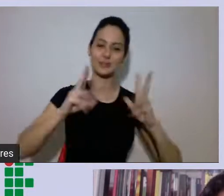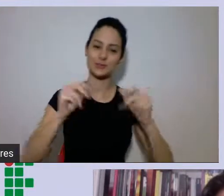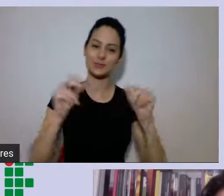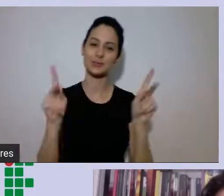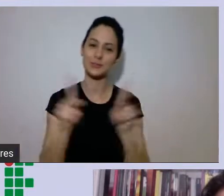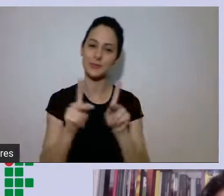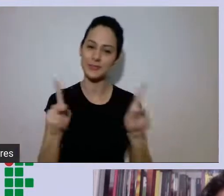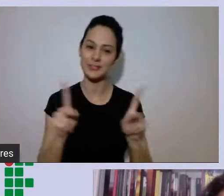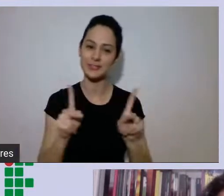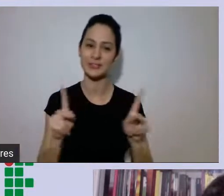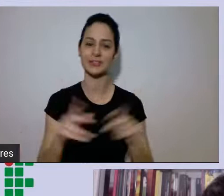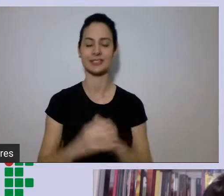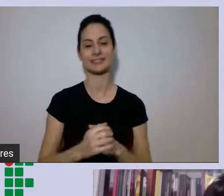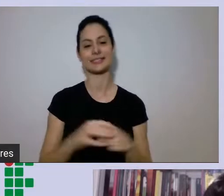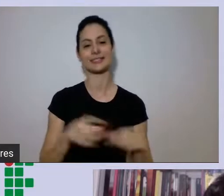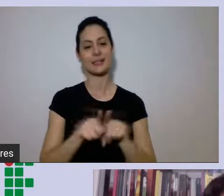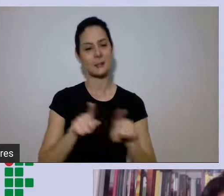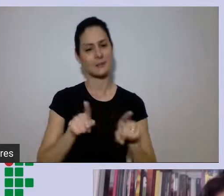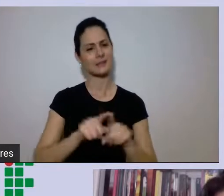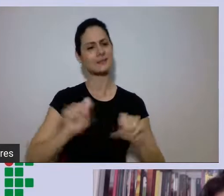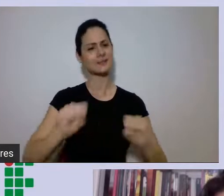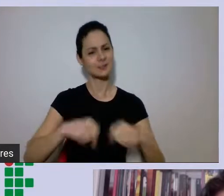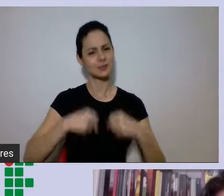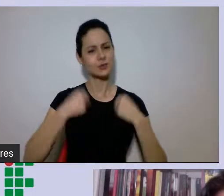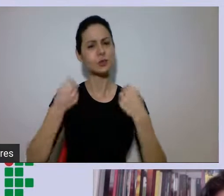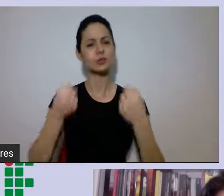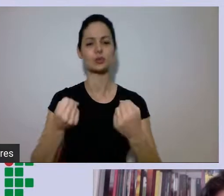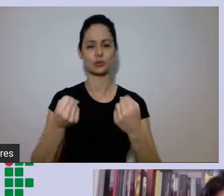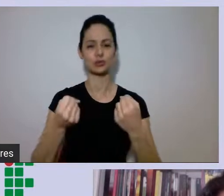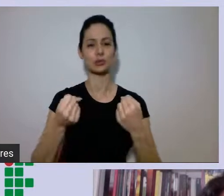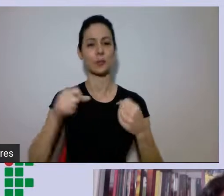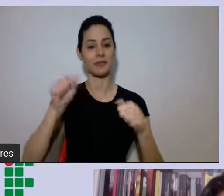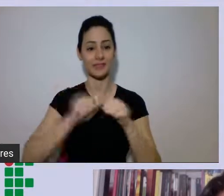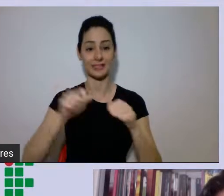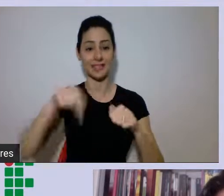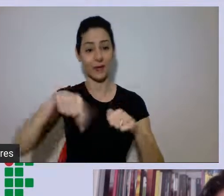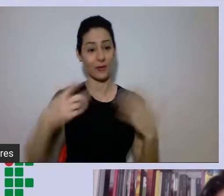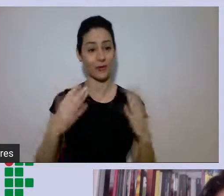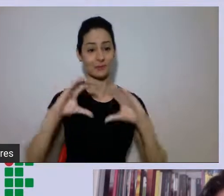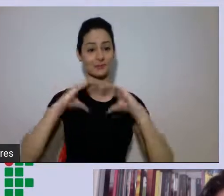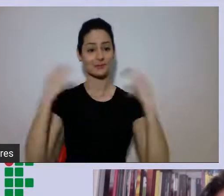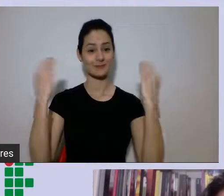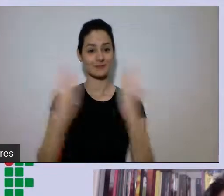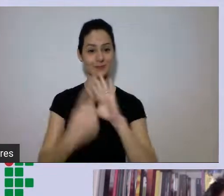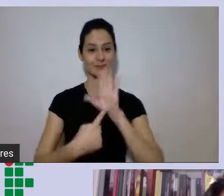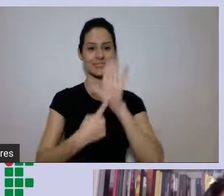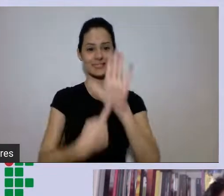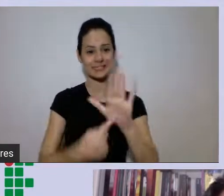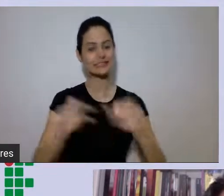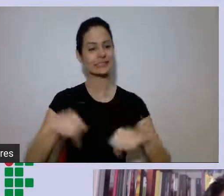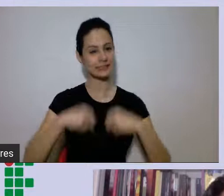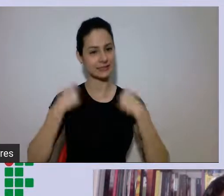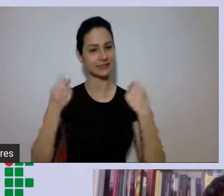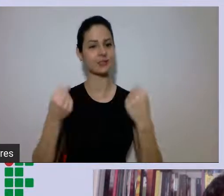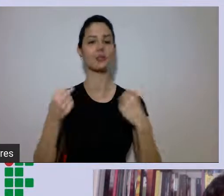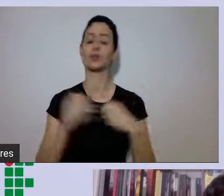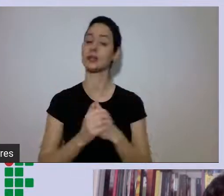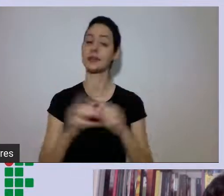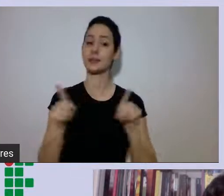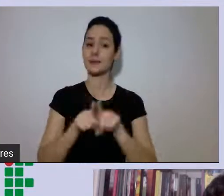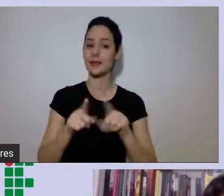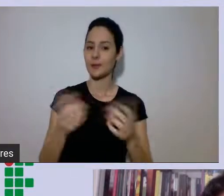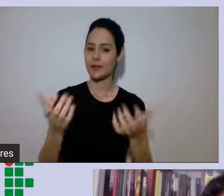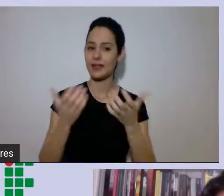professores e falando do empenho que a gente colocou para realizar essa atividade, né? E aí eu